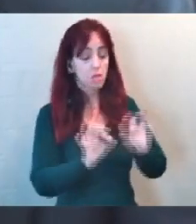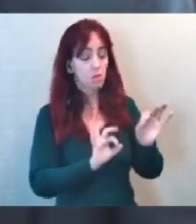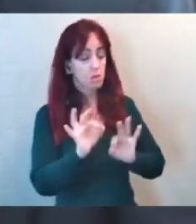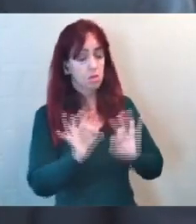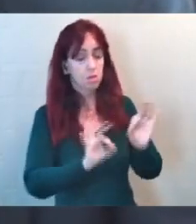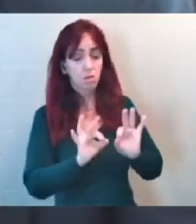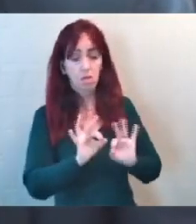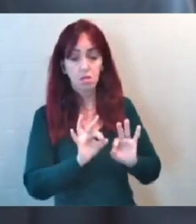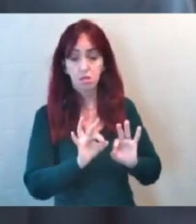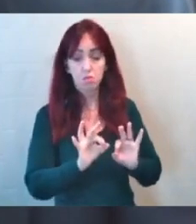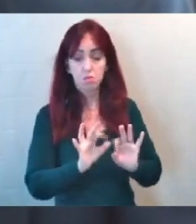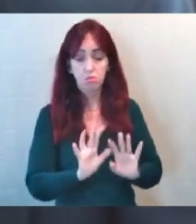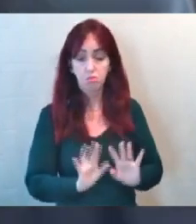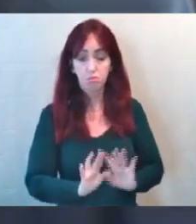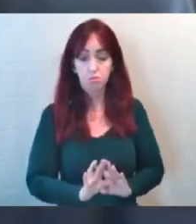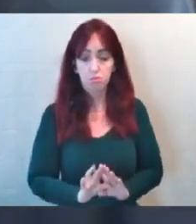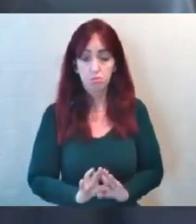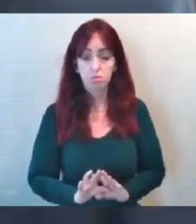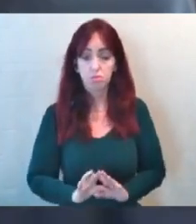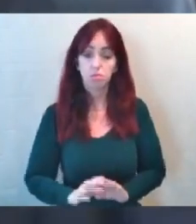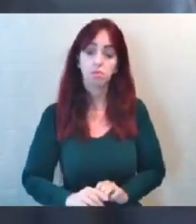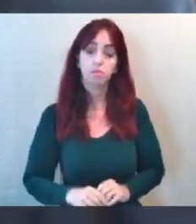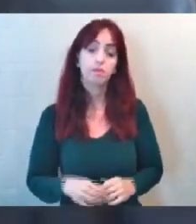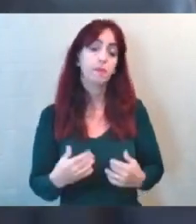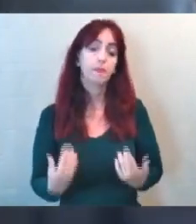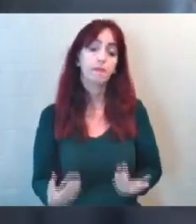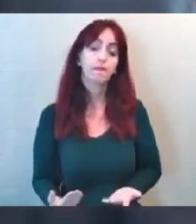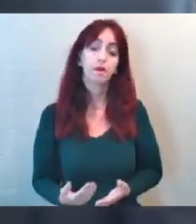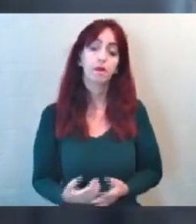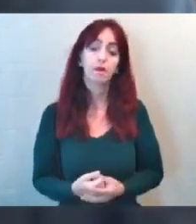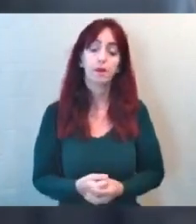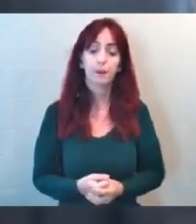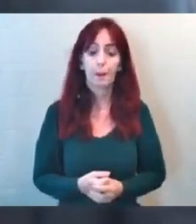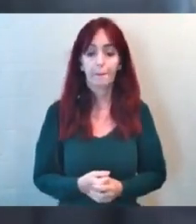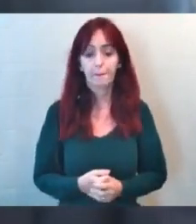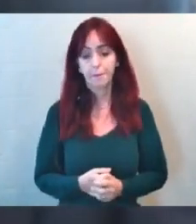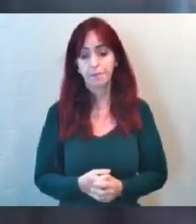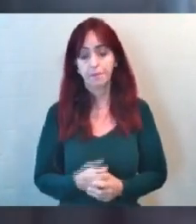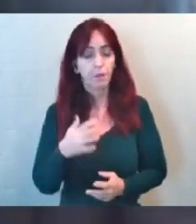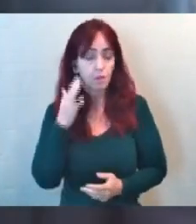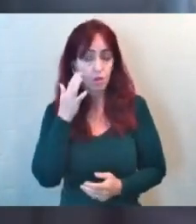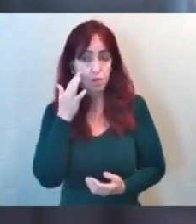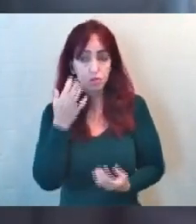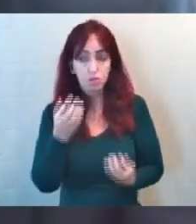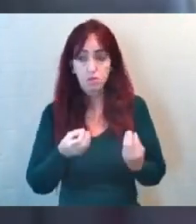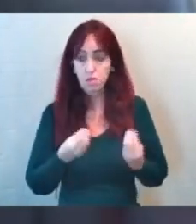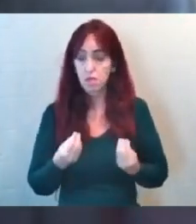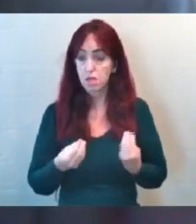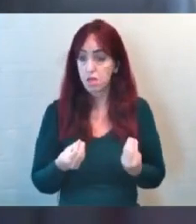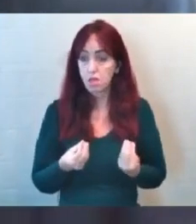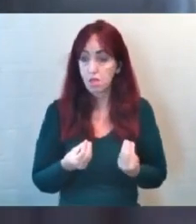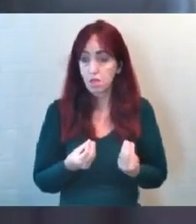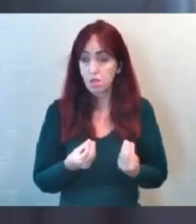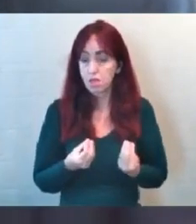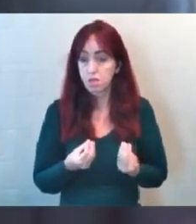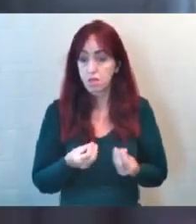foi estabelecido, né? Então, eu não sei nem